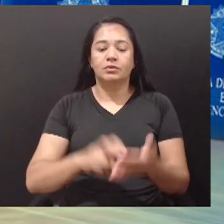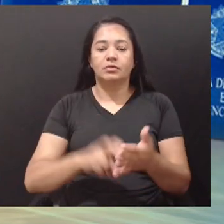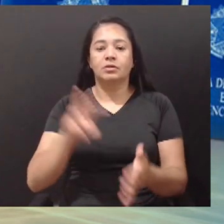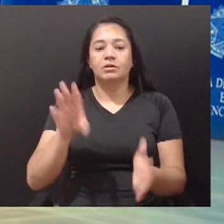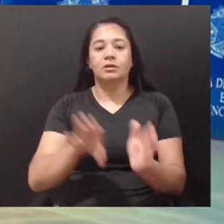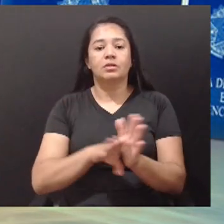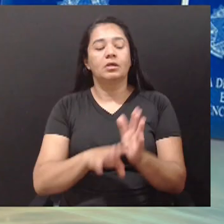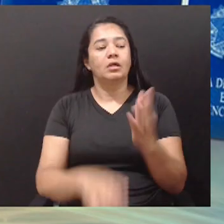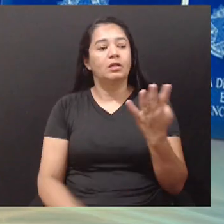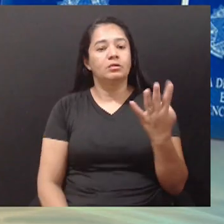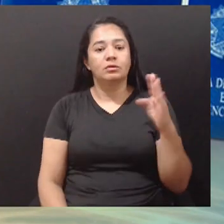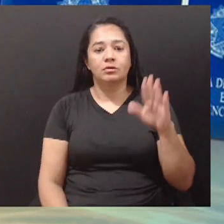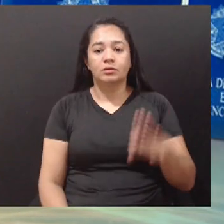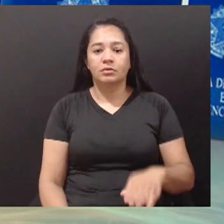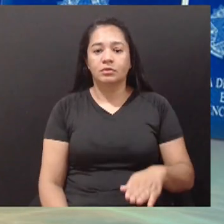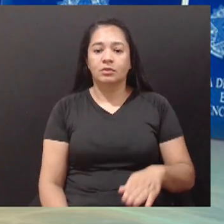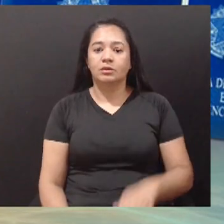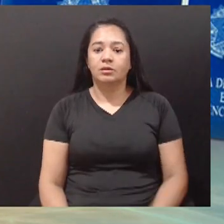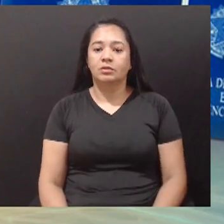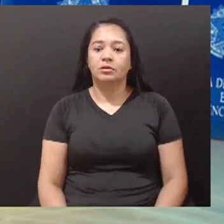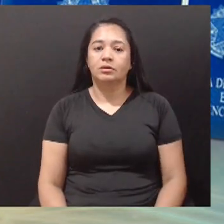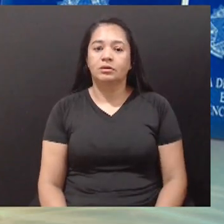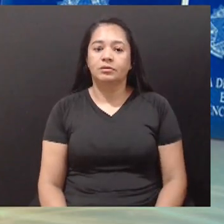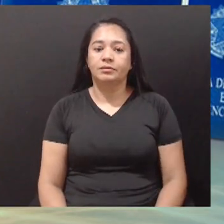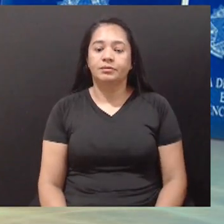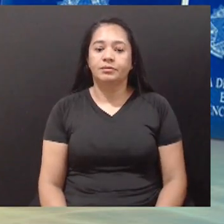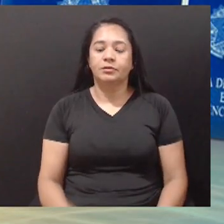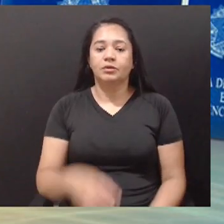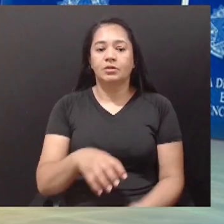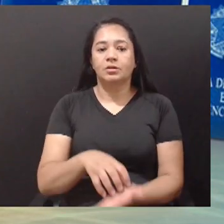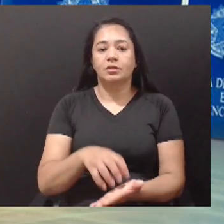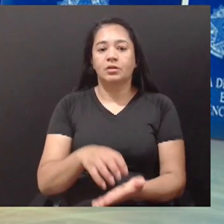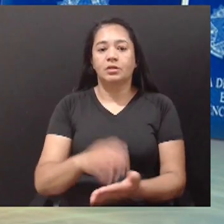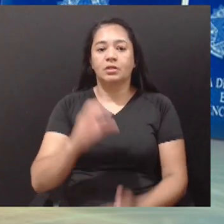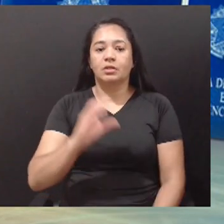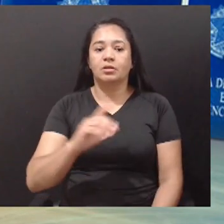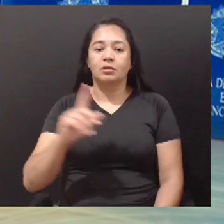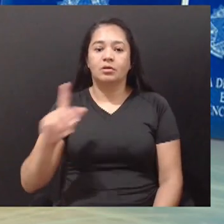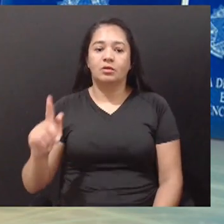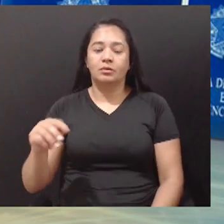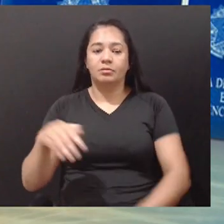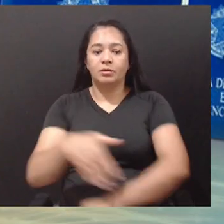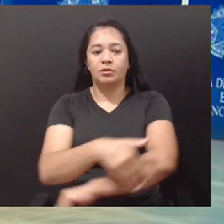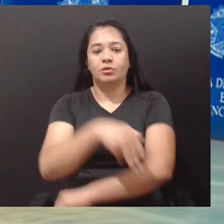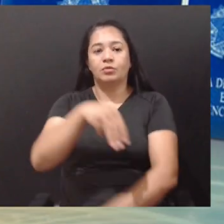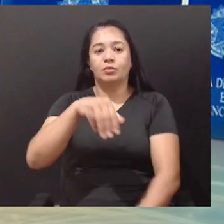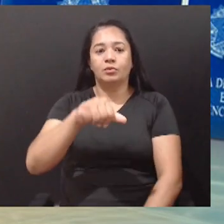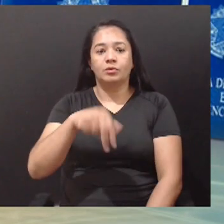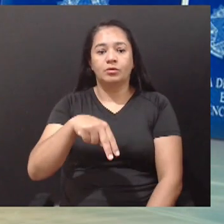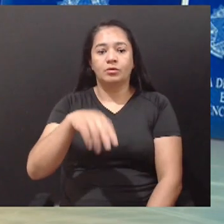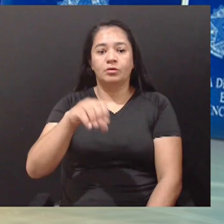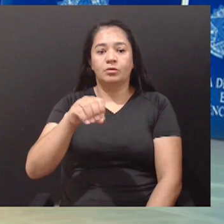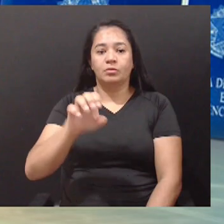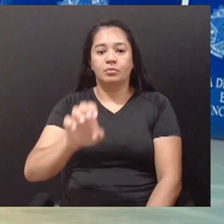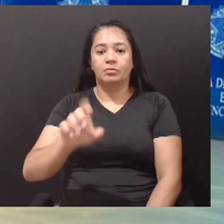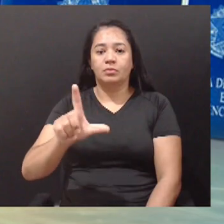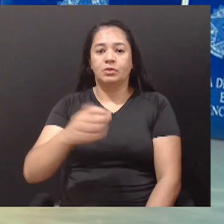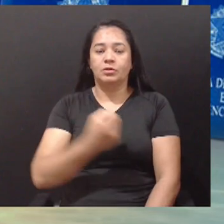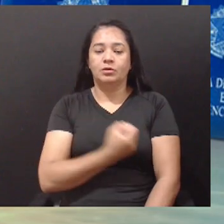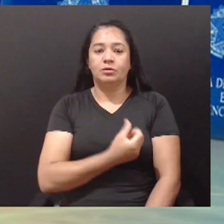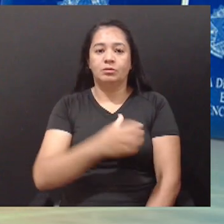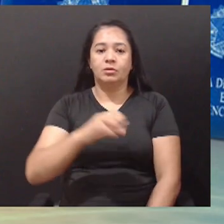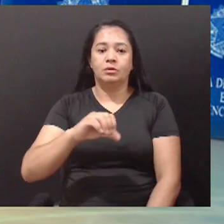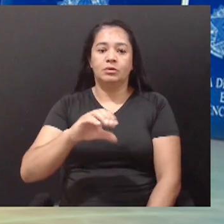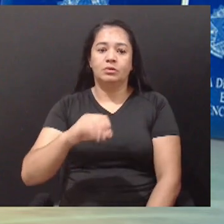da manhã às 4h da tarde. E a unidade do Campo Grande, na rua Manuel Machado Pereira, número 902,